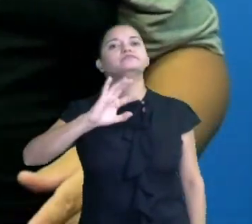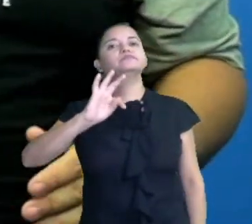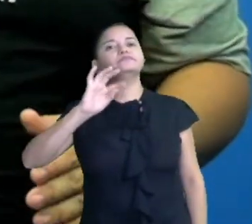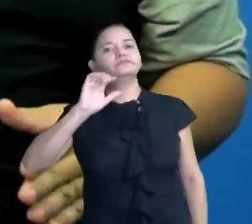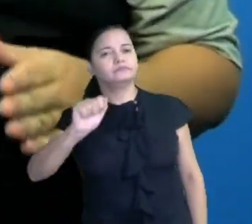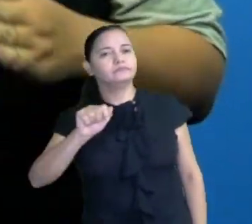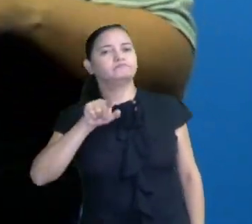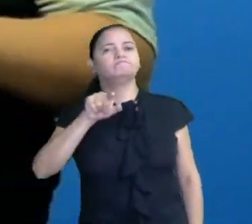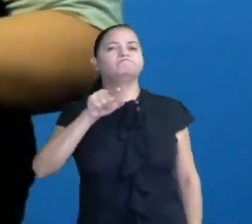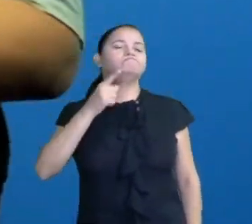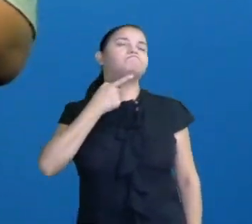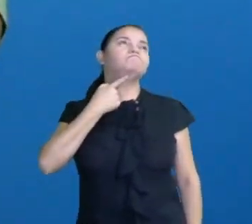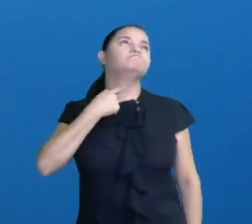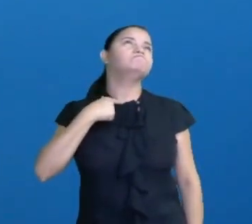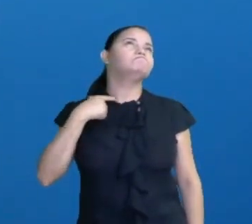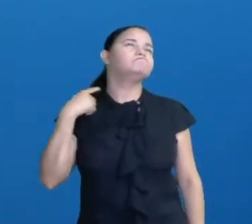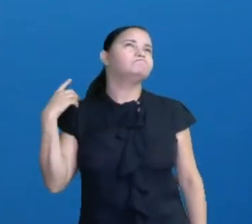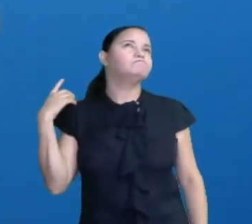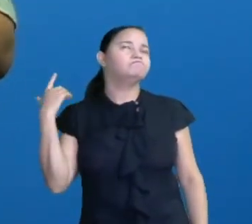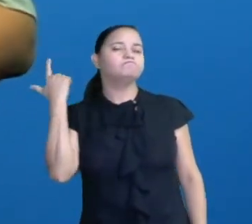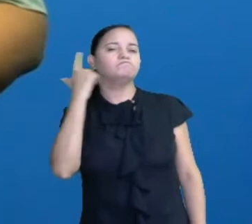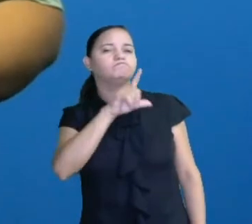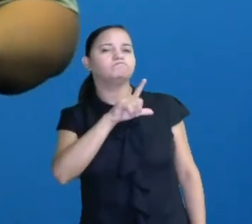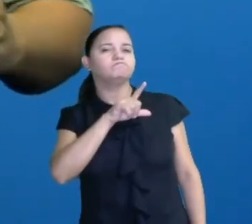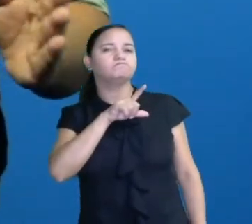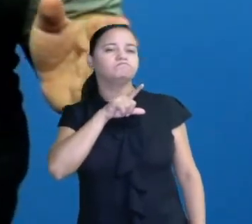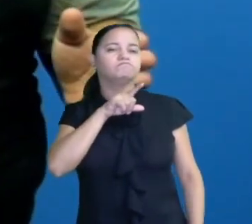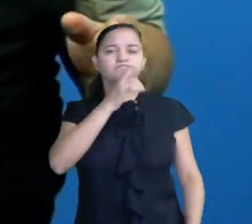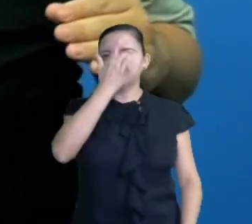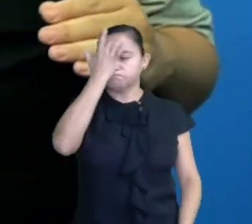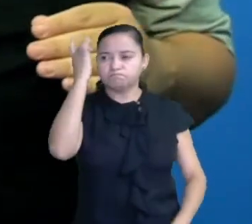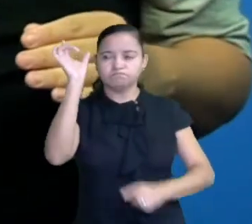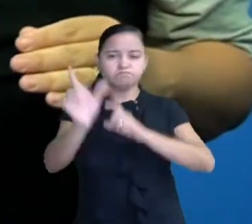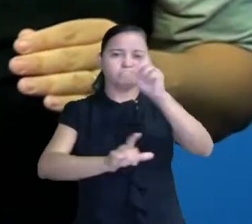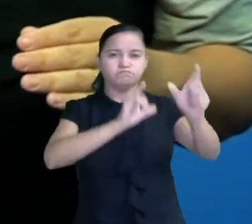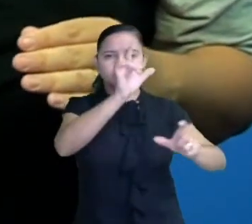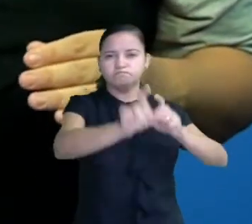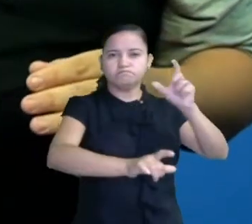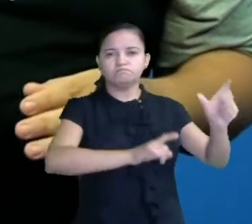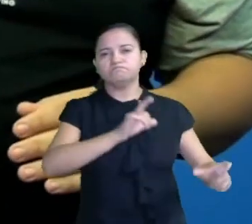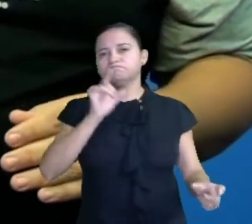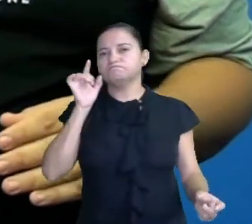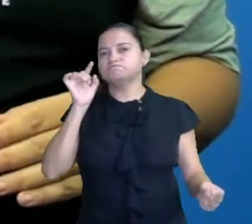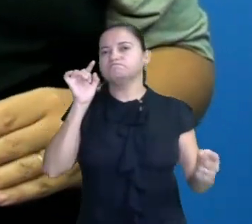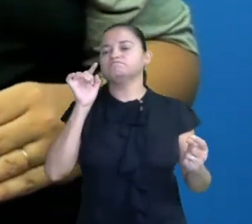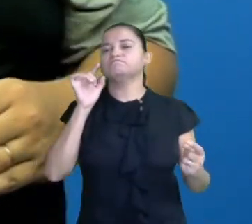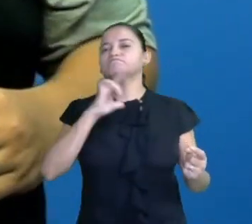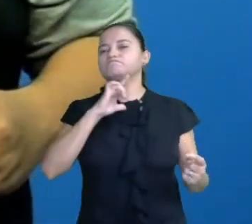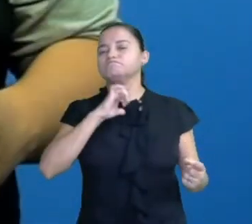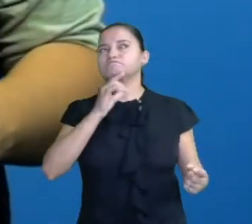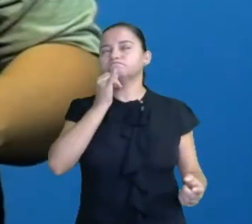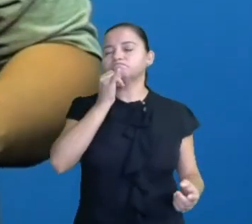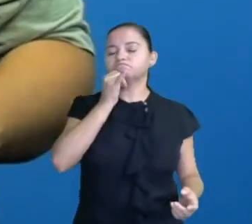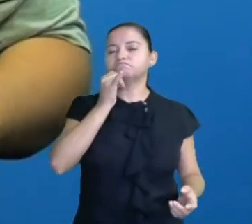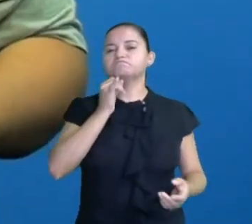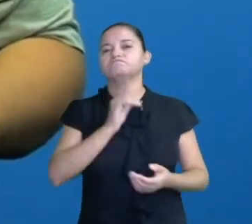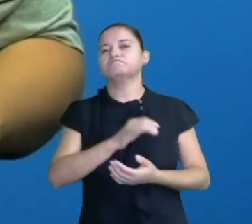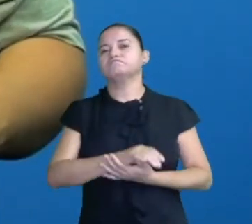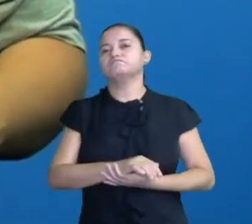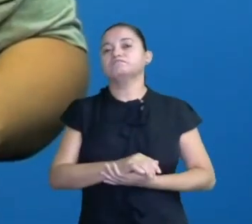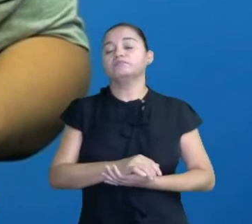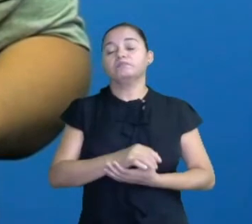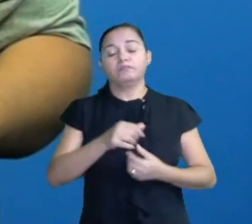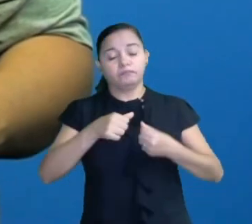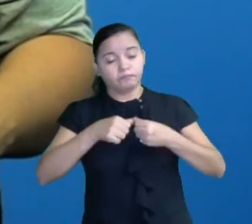alcançar vários tipos de públicos e um exemplo que eu posso dar, que ele tem que